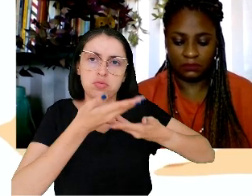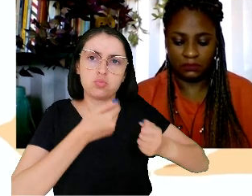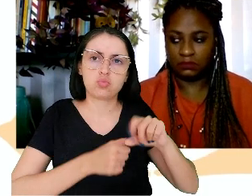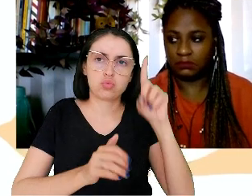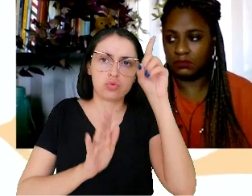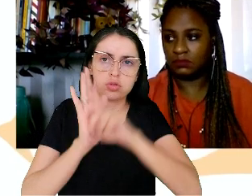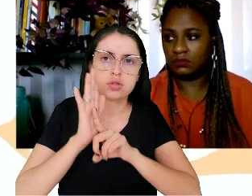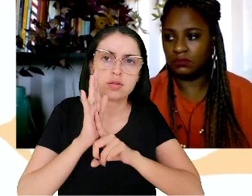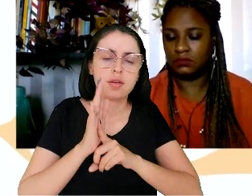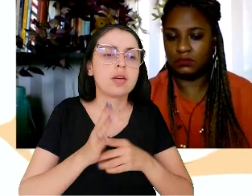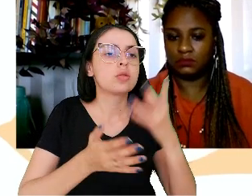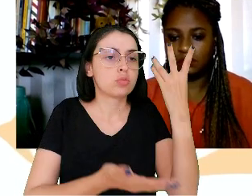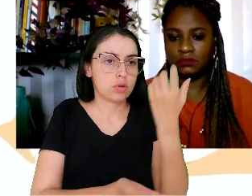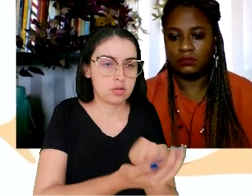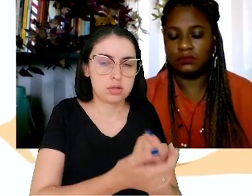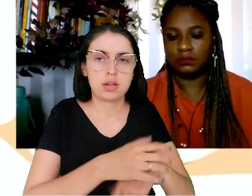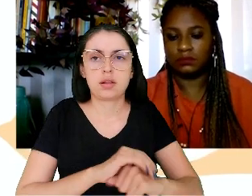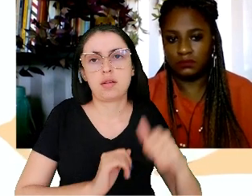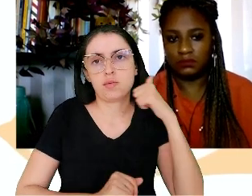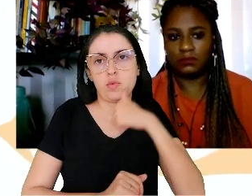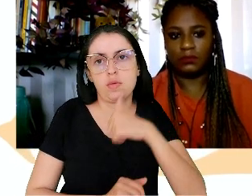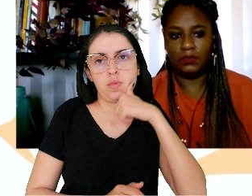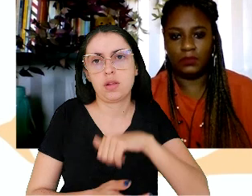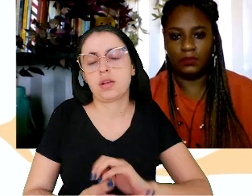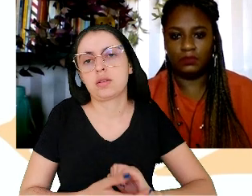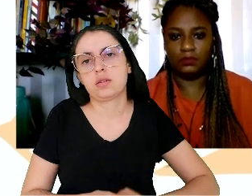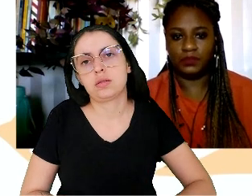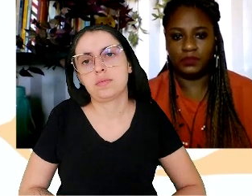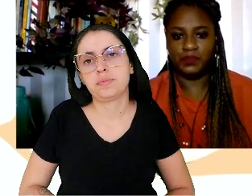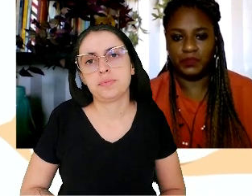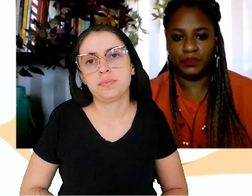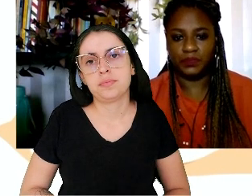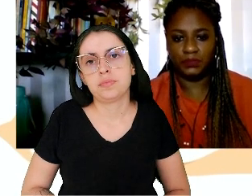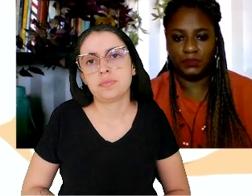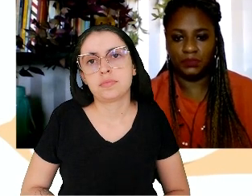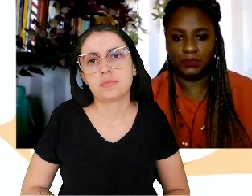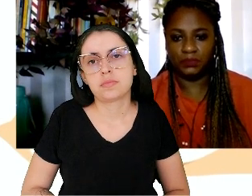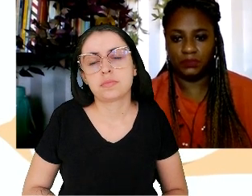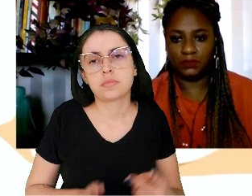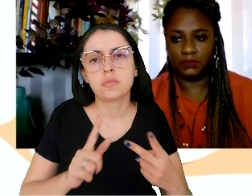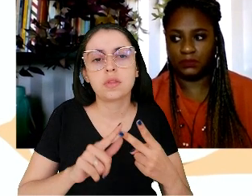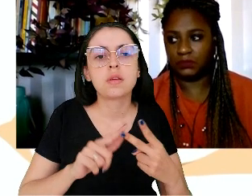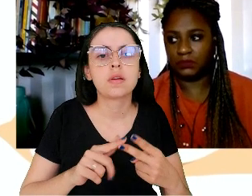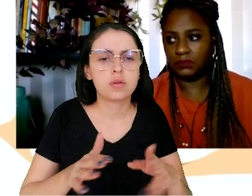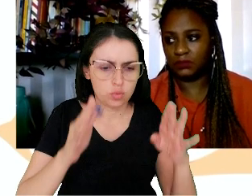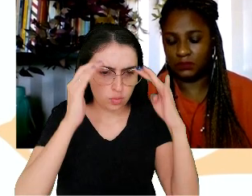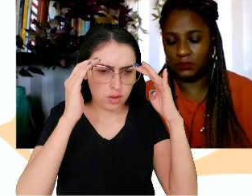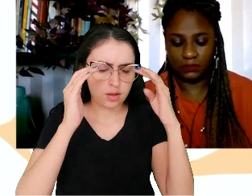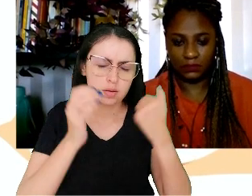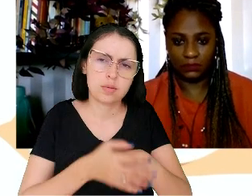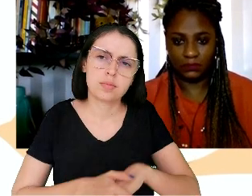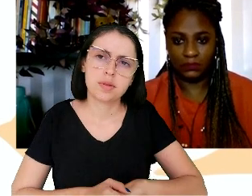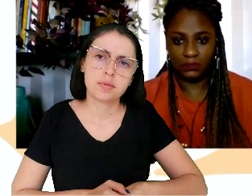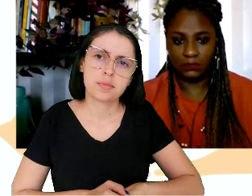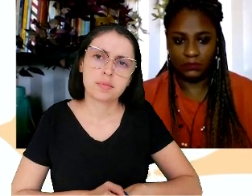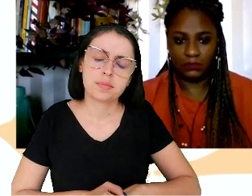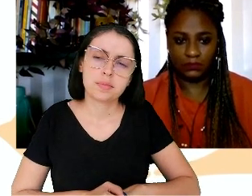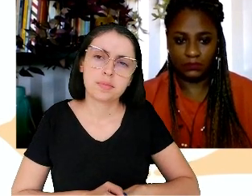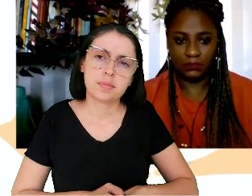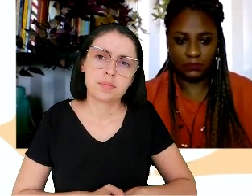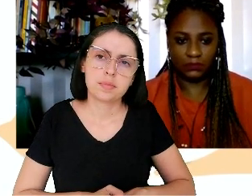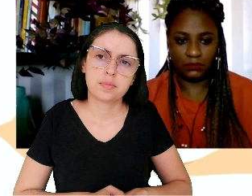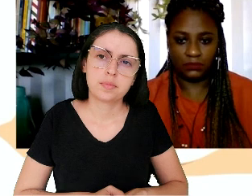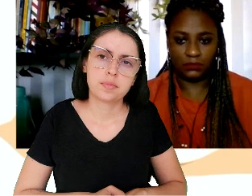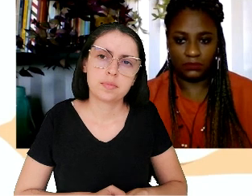aos direitos adquiridos pelas mulheres. E o reconhecimento, né, o segundo item, o reconhecimento